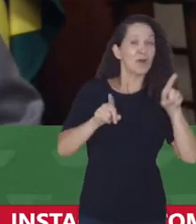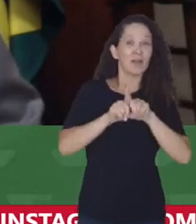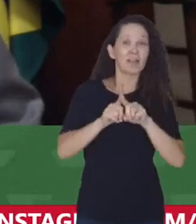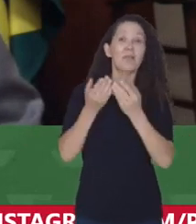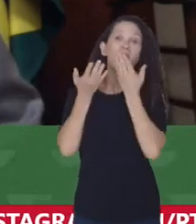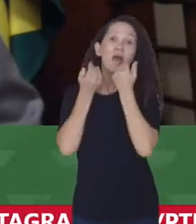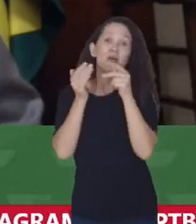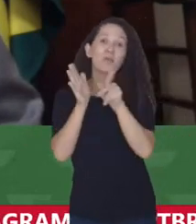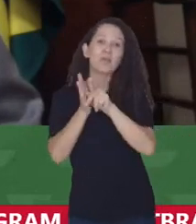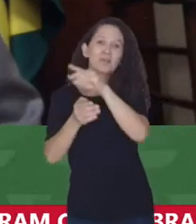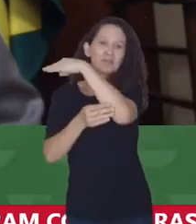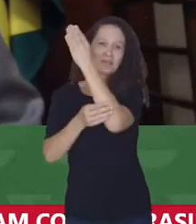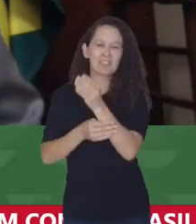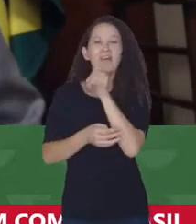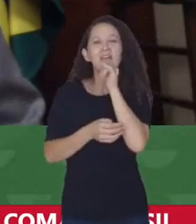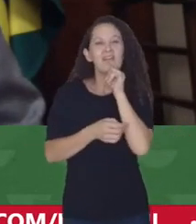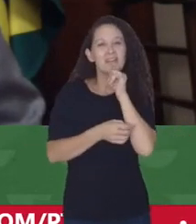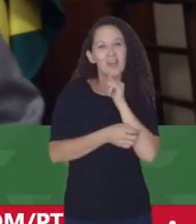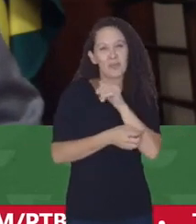carne, consumir